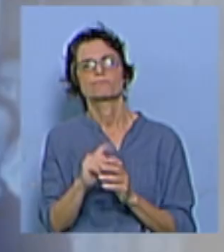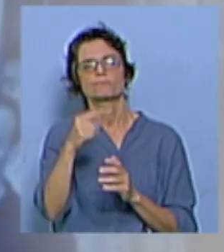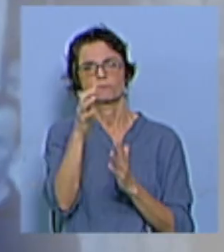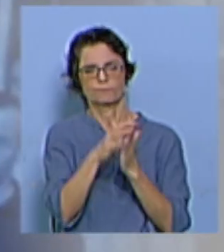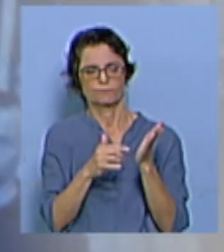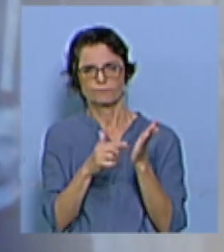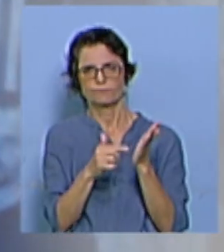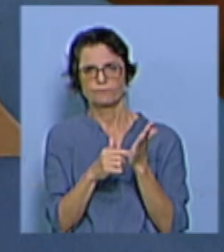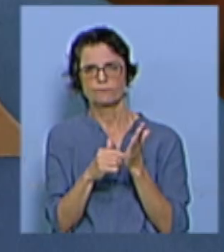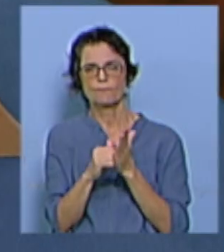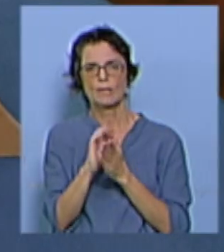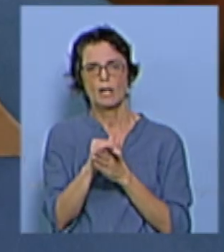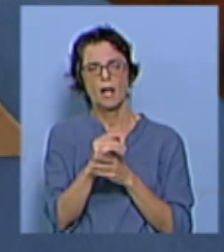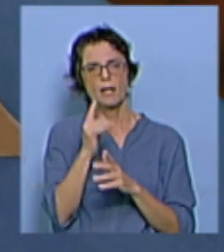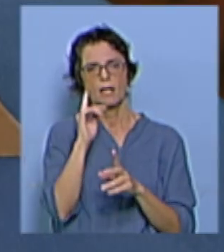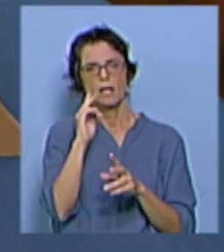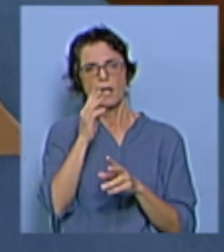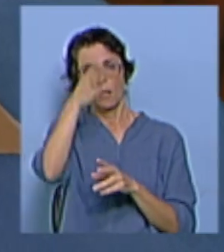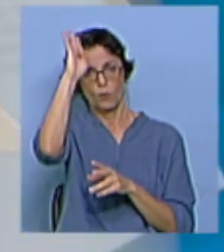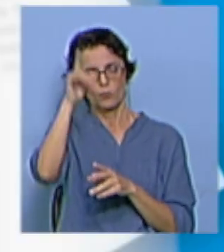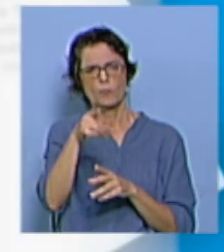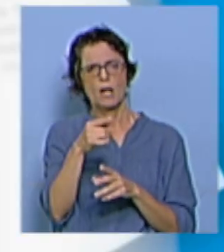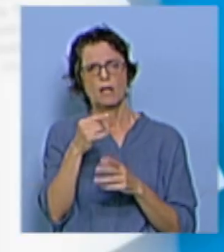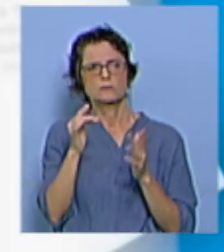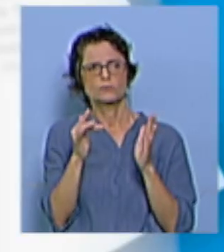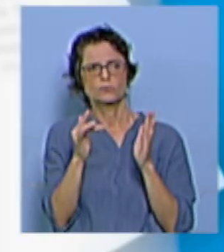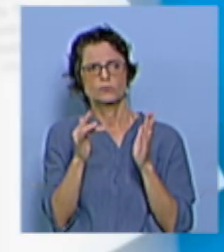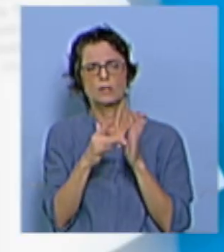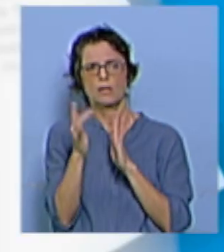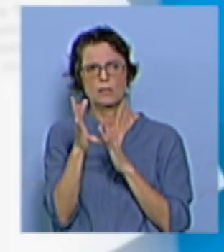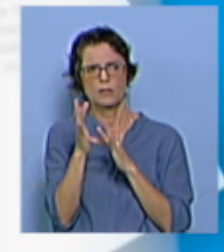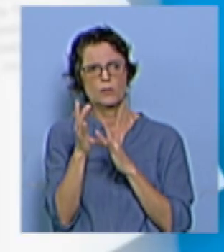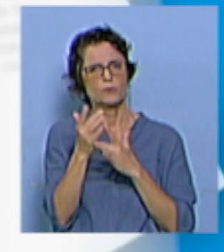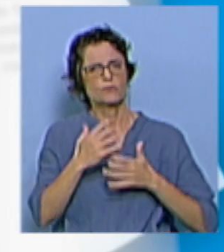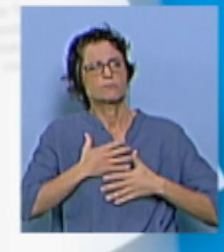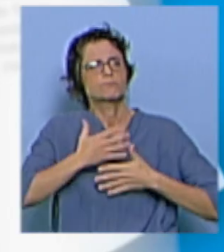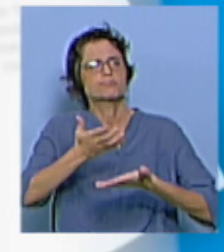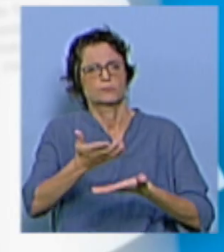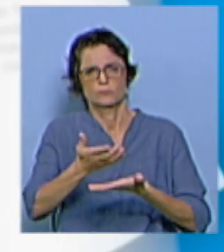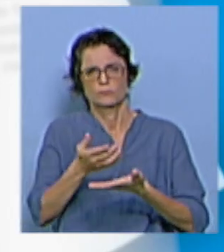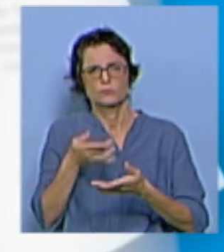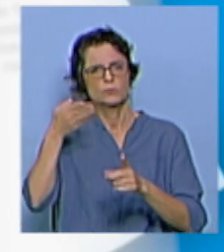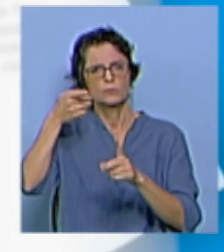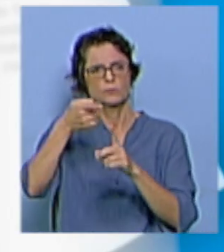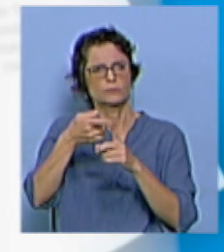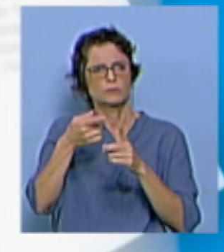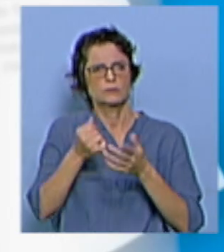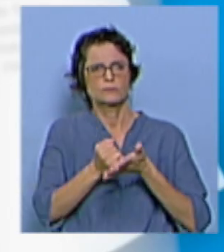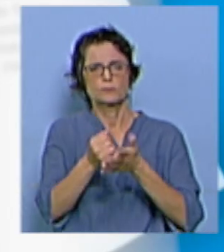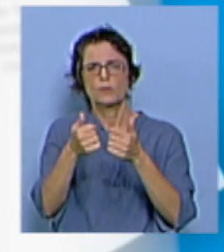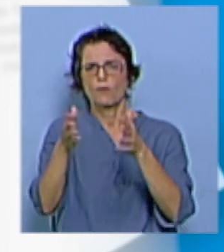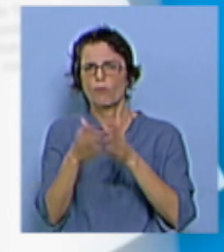Romanos. Deus concorre em tudo para o bem daqueles que o amam. A carta aos Romanos vai traçando um